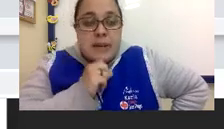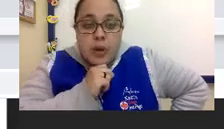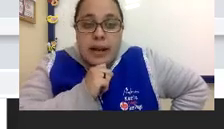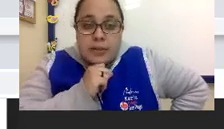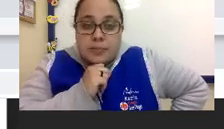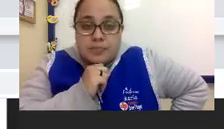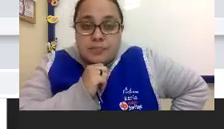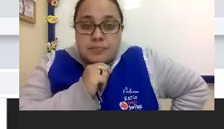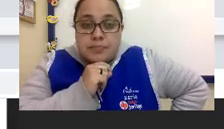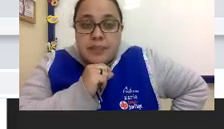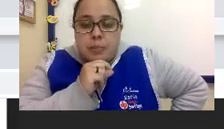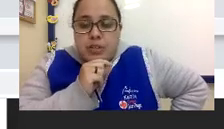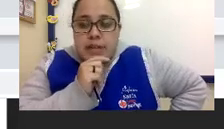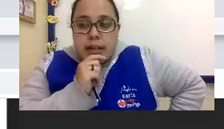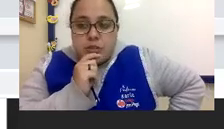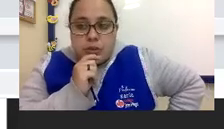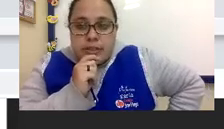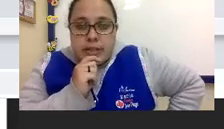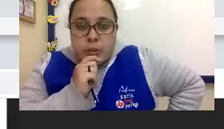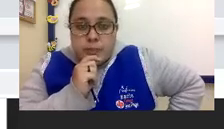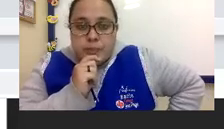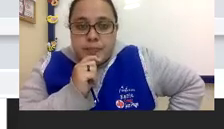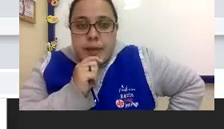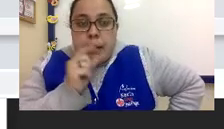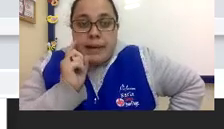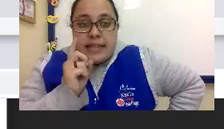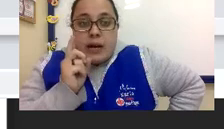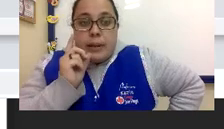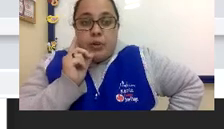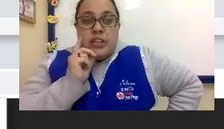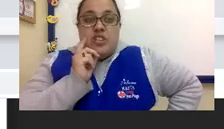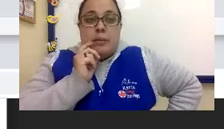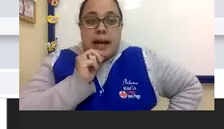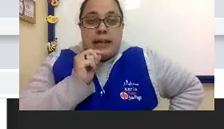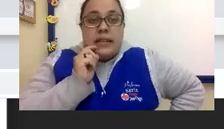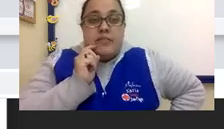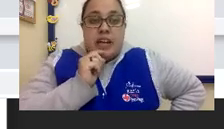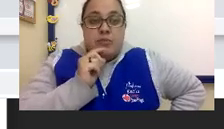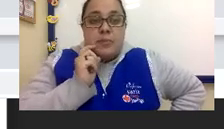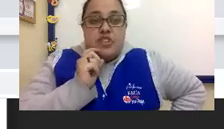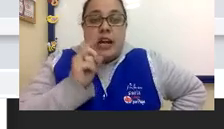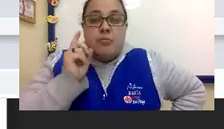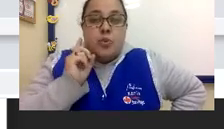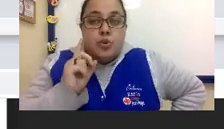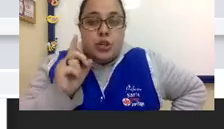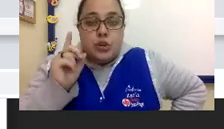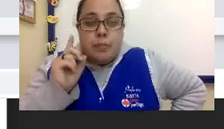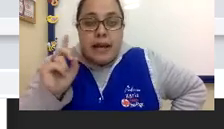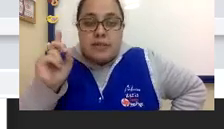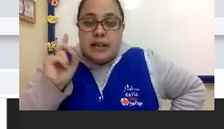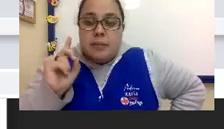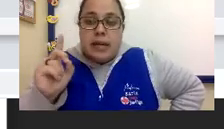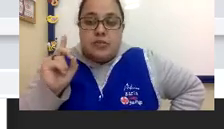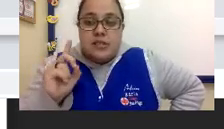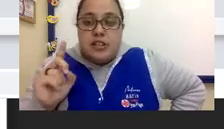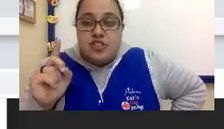bife acebolado, né? Por que será que isso aconteceu? Massaro, é importante lembrar que devemos mastigar muito bem